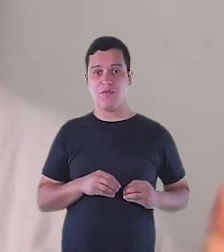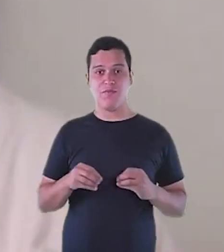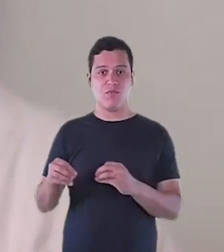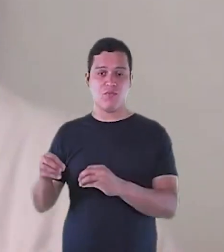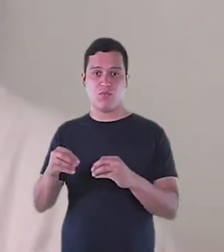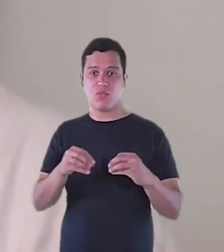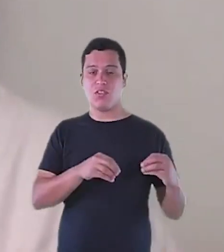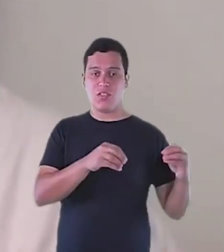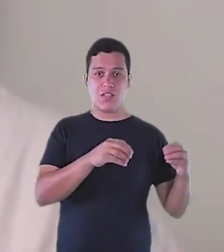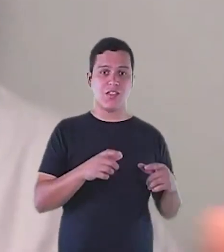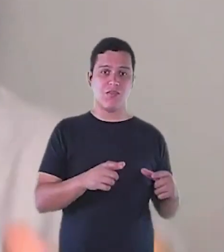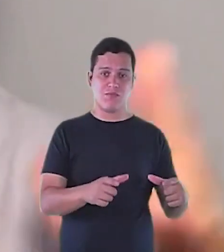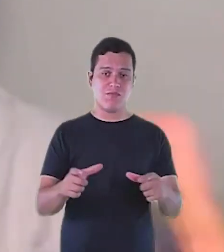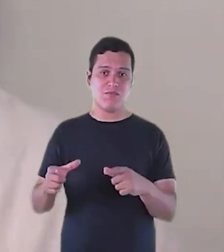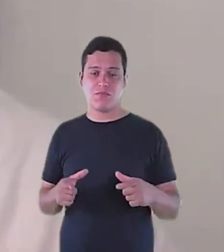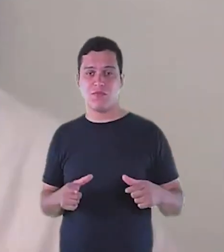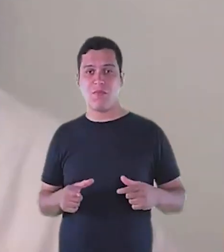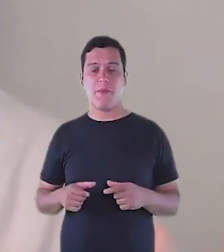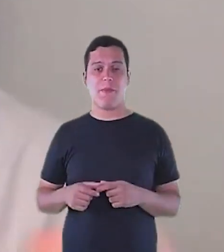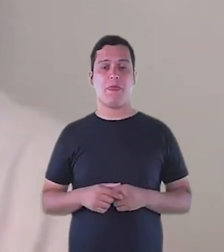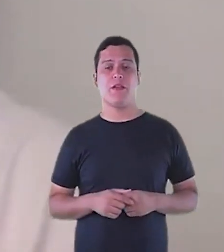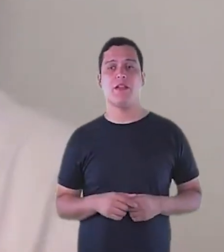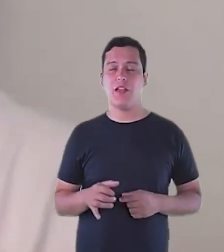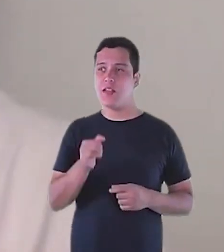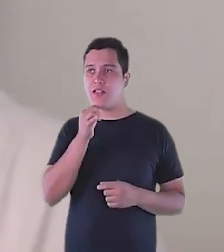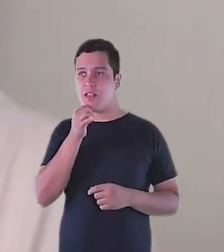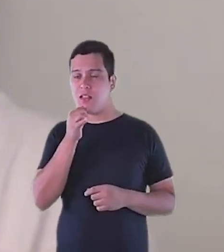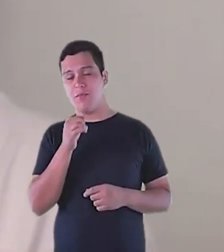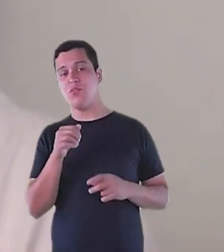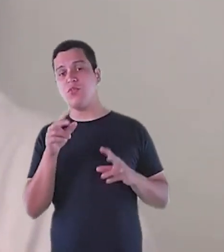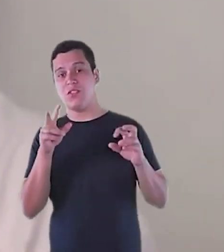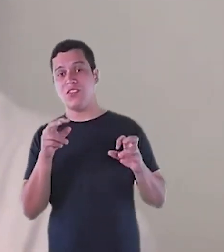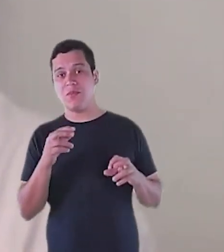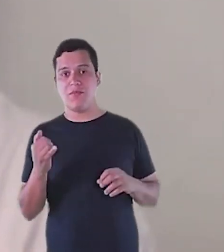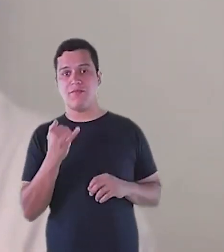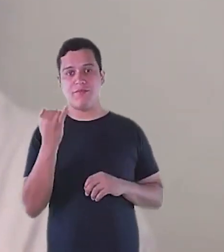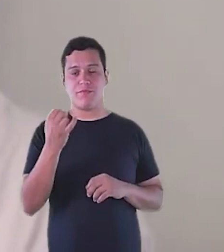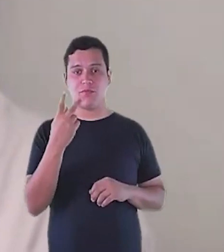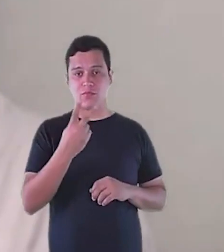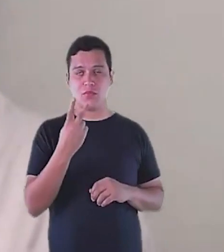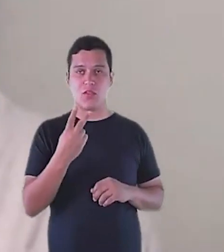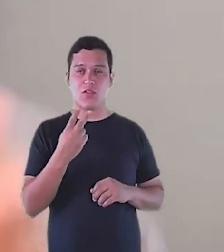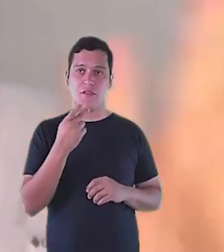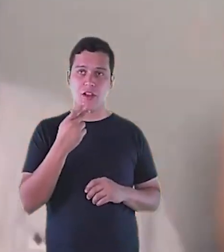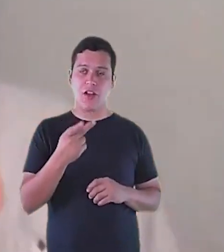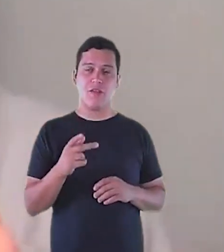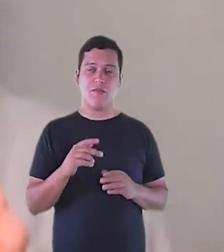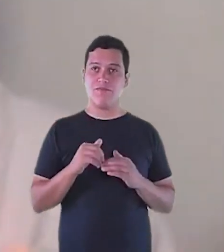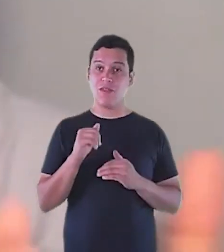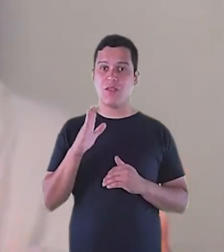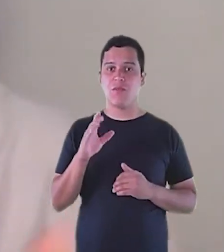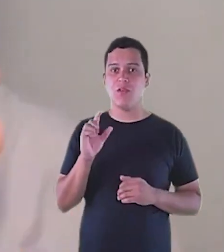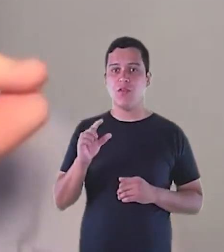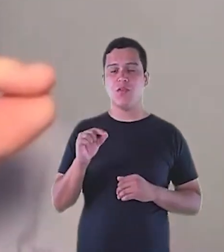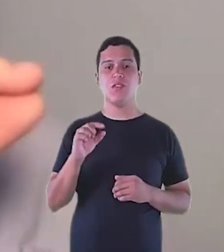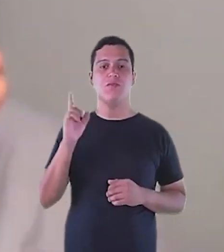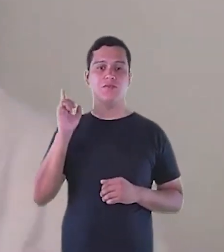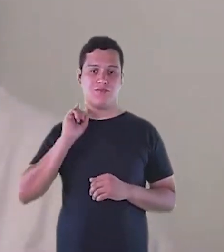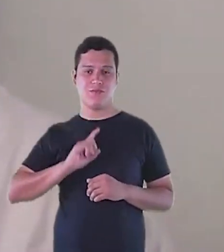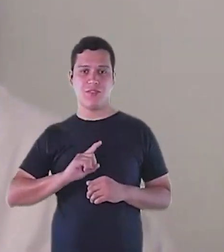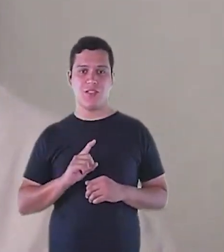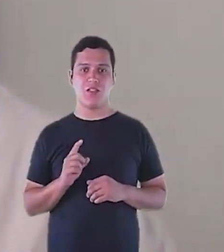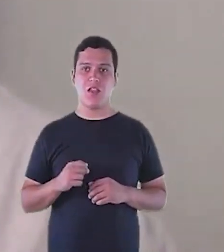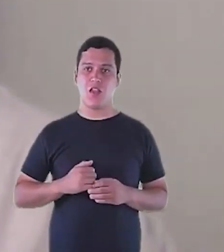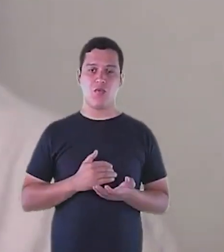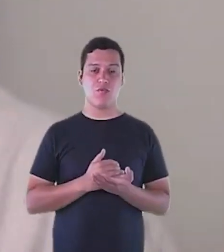o cenário principal desse segundo volume é Minas Gerais, né? Eu começo com Minas Gerais, e Minas Gerais é